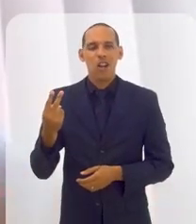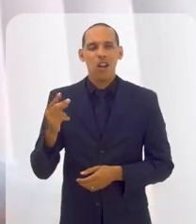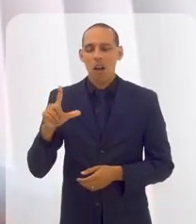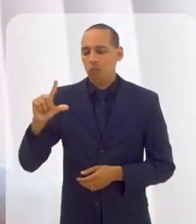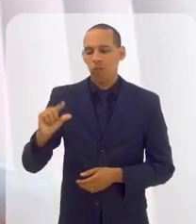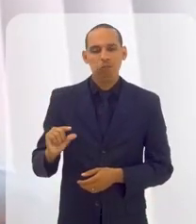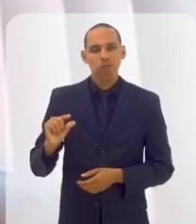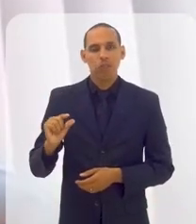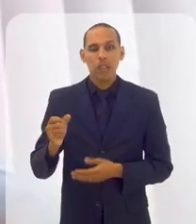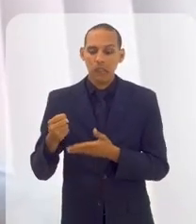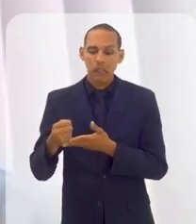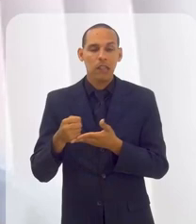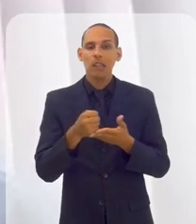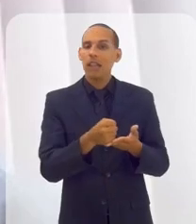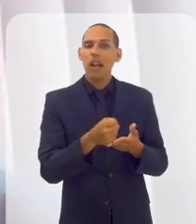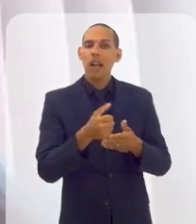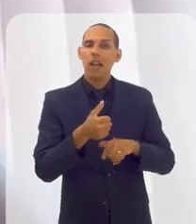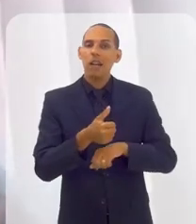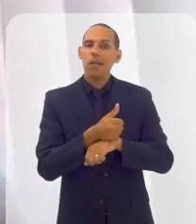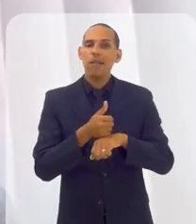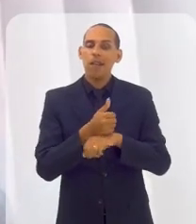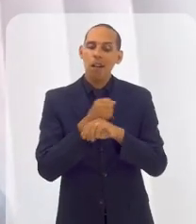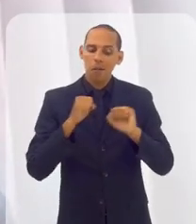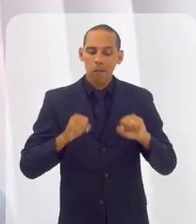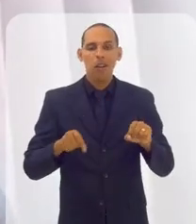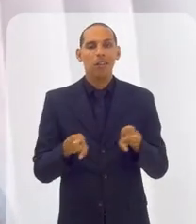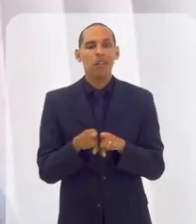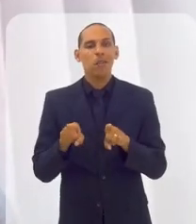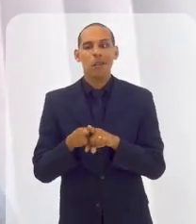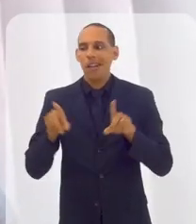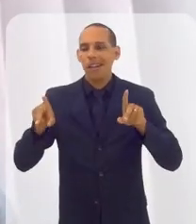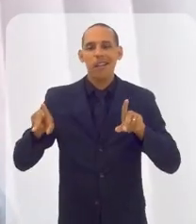oferta a esses profissionais? Essa questão também pode ser feita